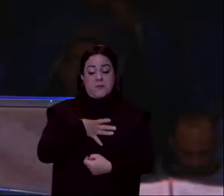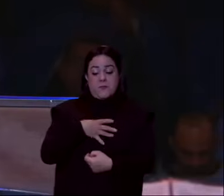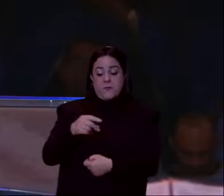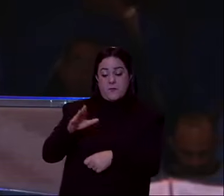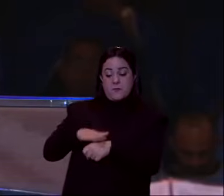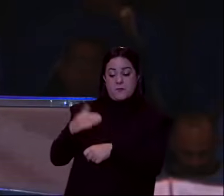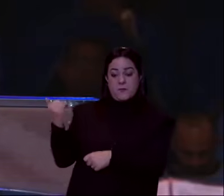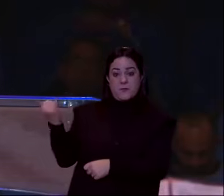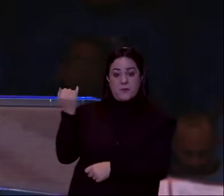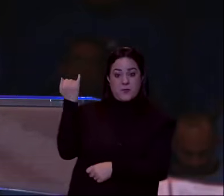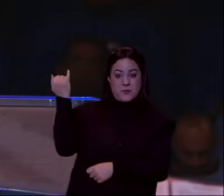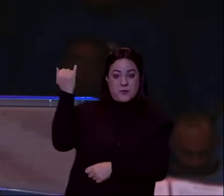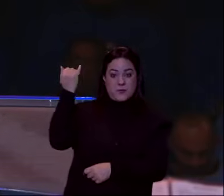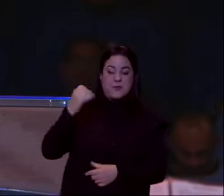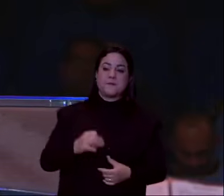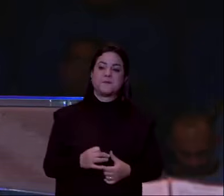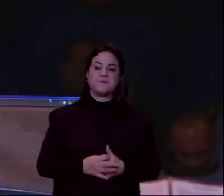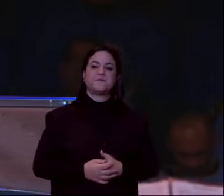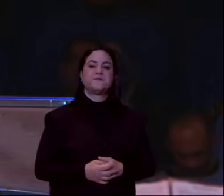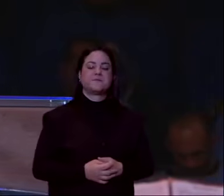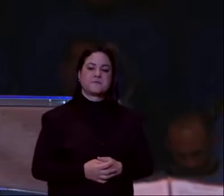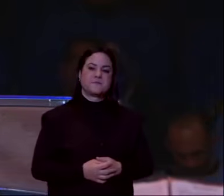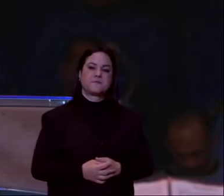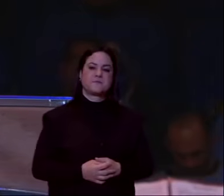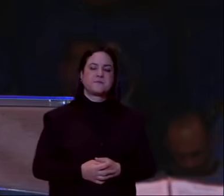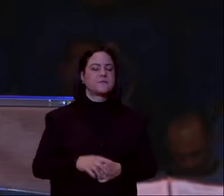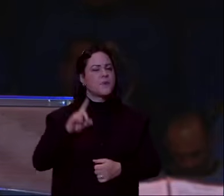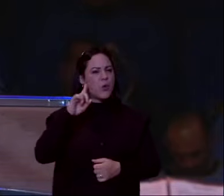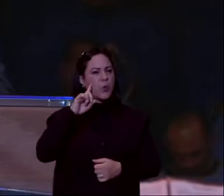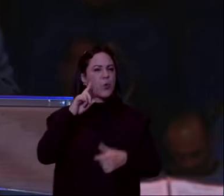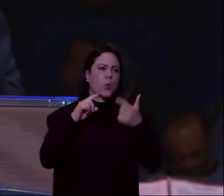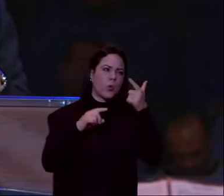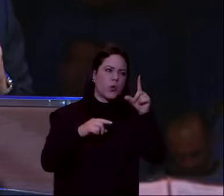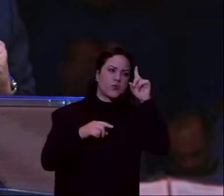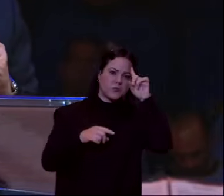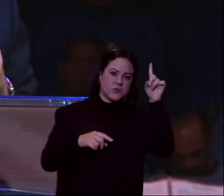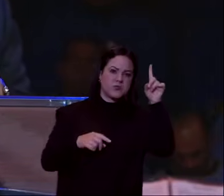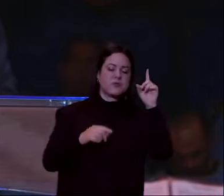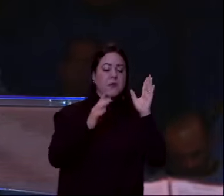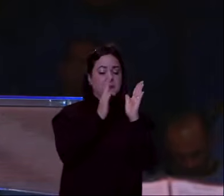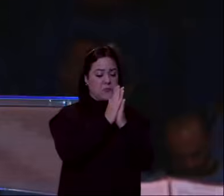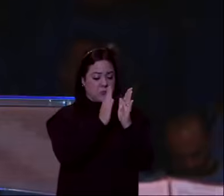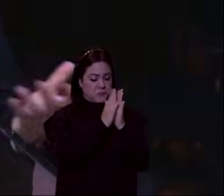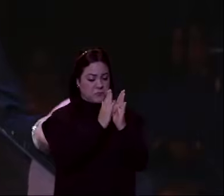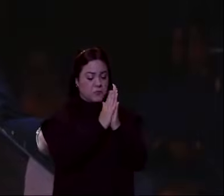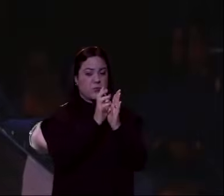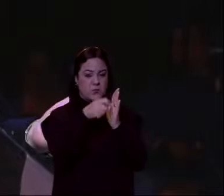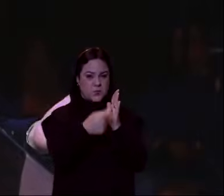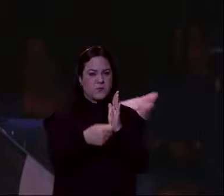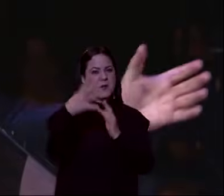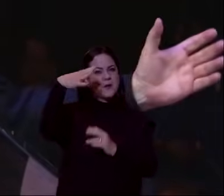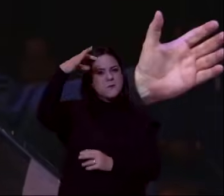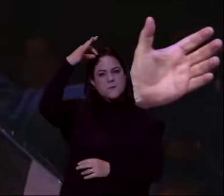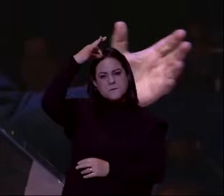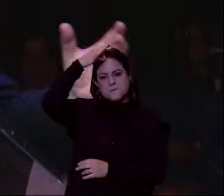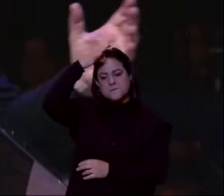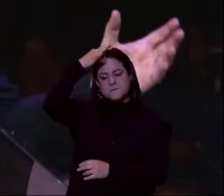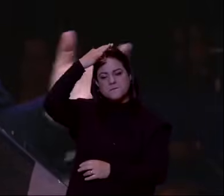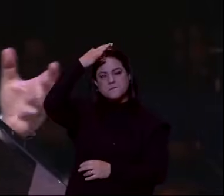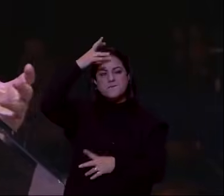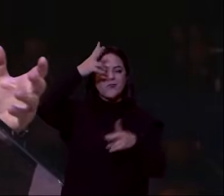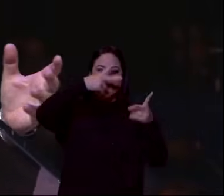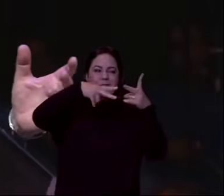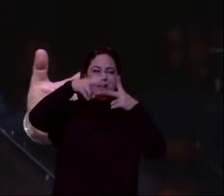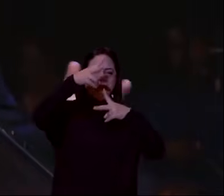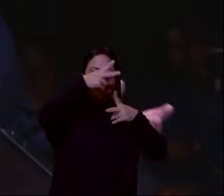mais importante. E aí no outro dia ela estava lá orando, e o Espírito Santo, esse vento,